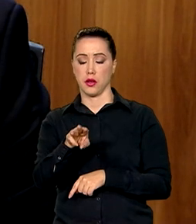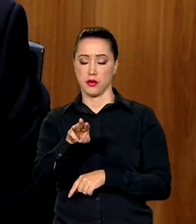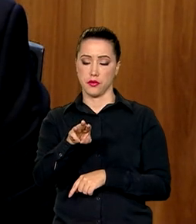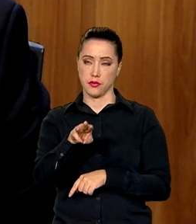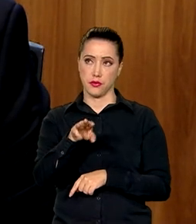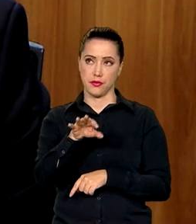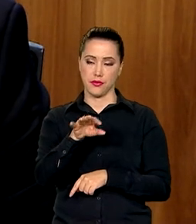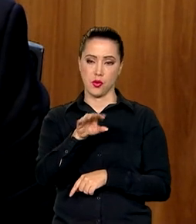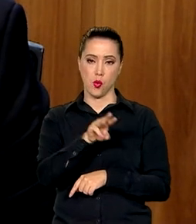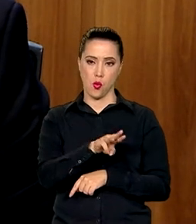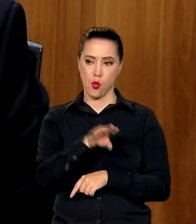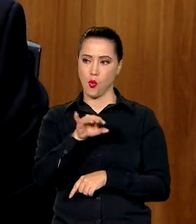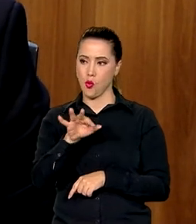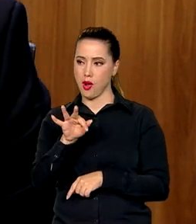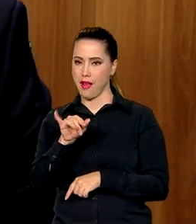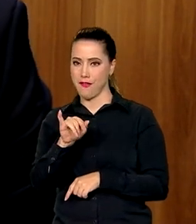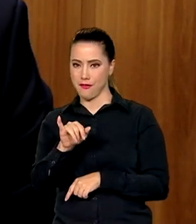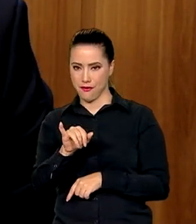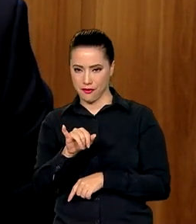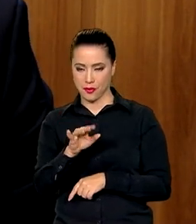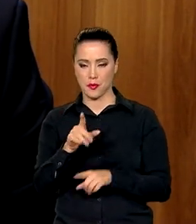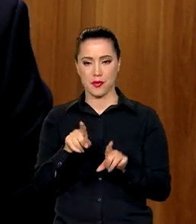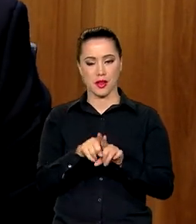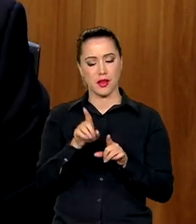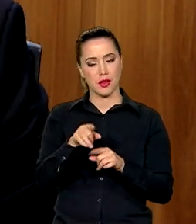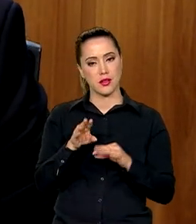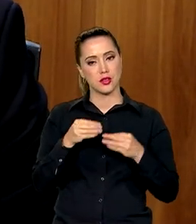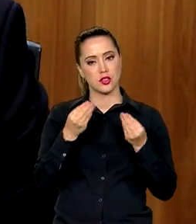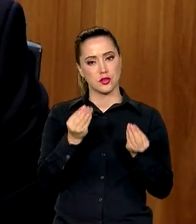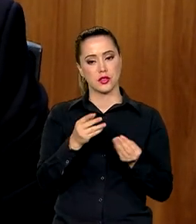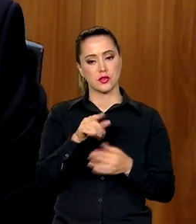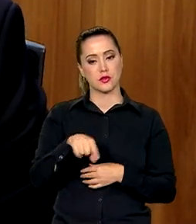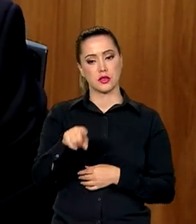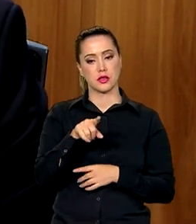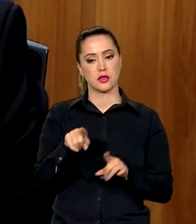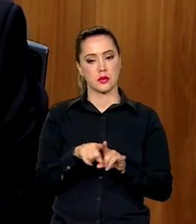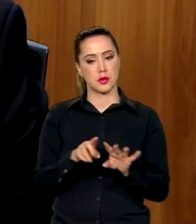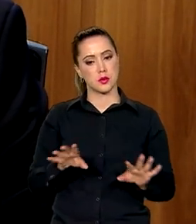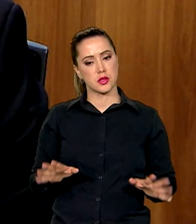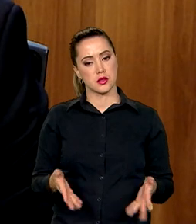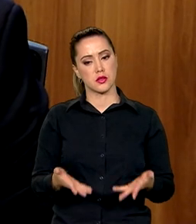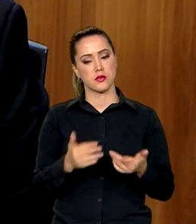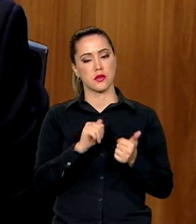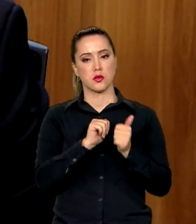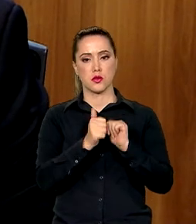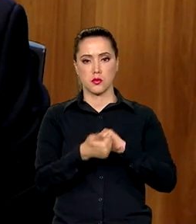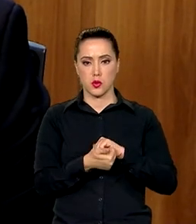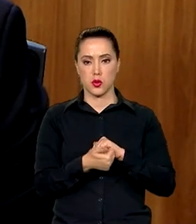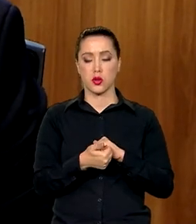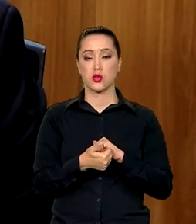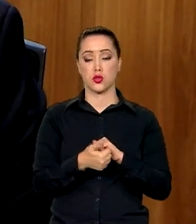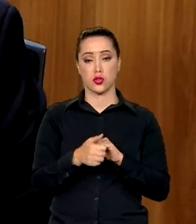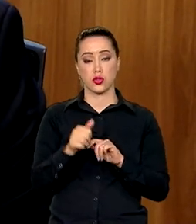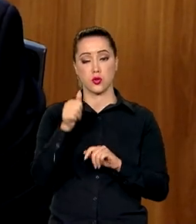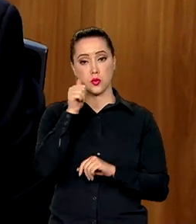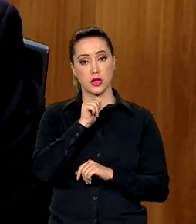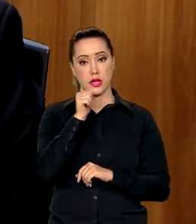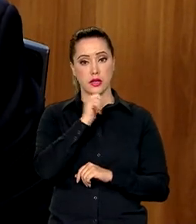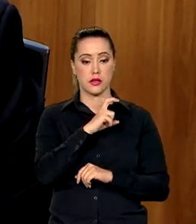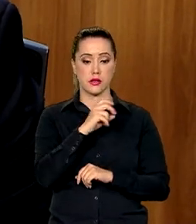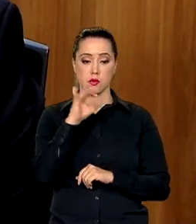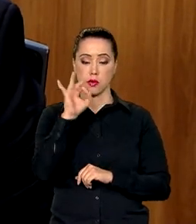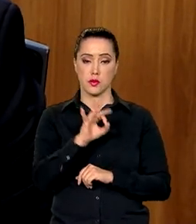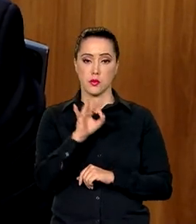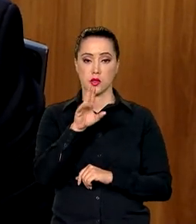um q a mais pela primeira vez nós estaremos instituindo até para a questão do incentivo do esporte feminino que 50% do tempo seja